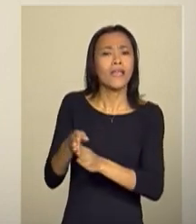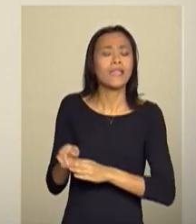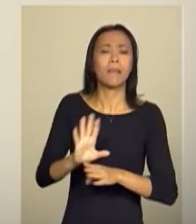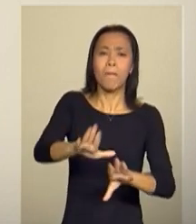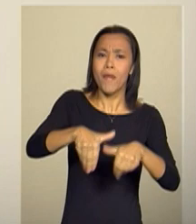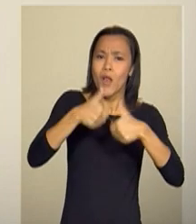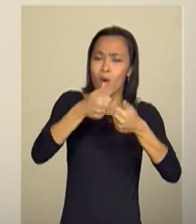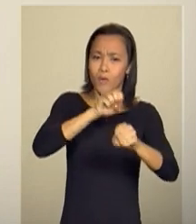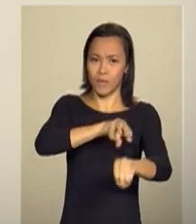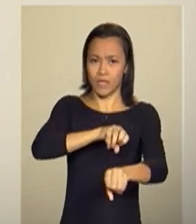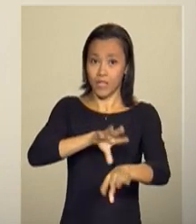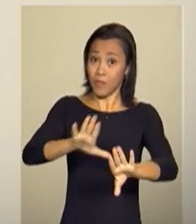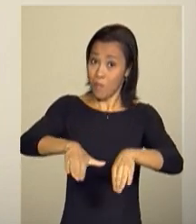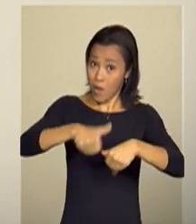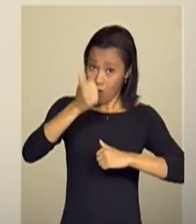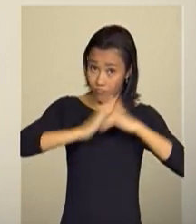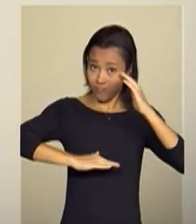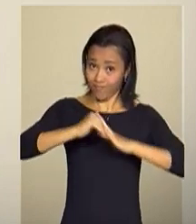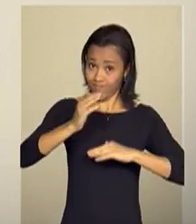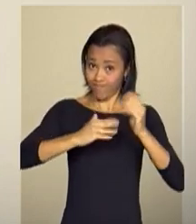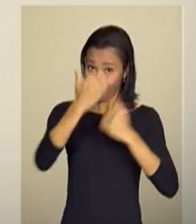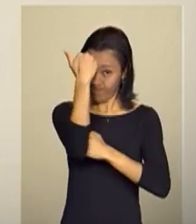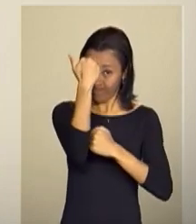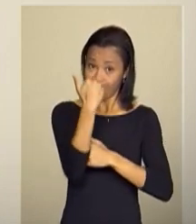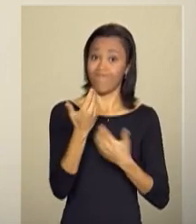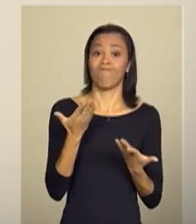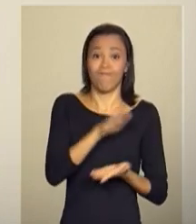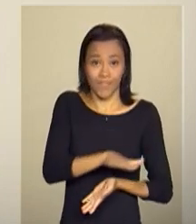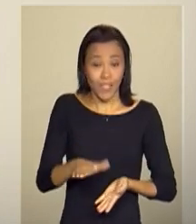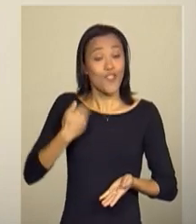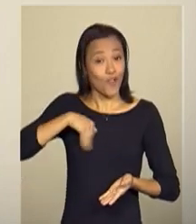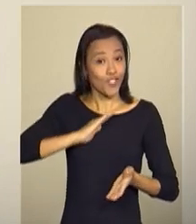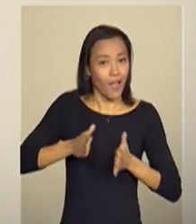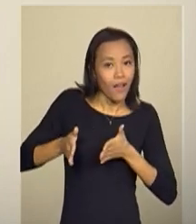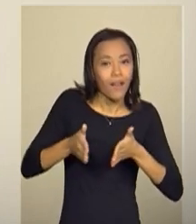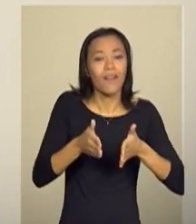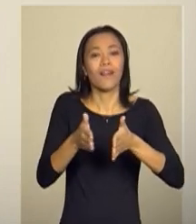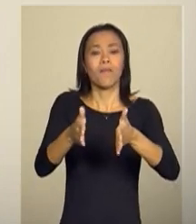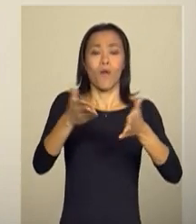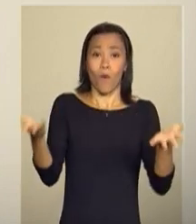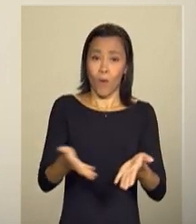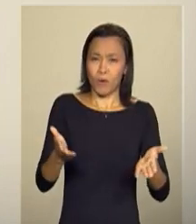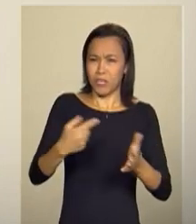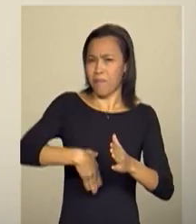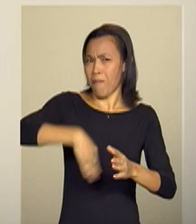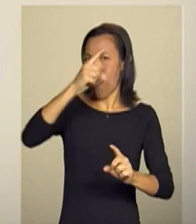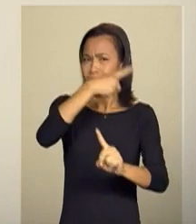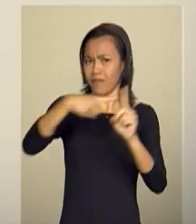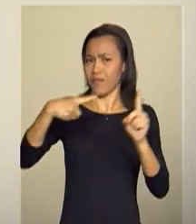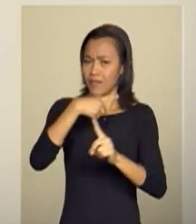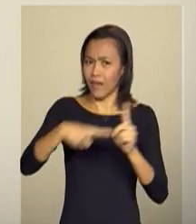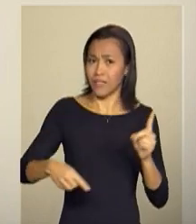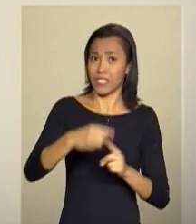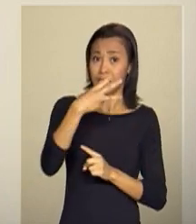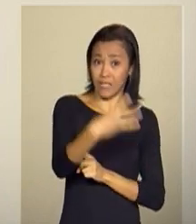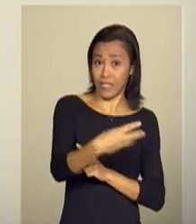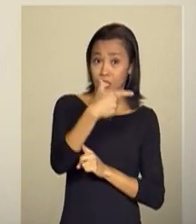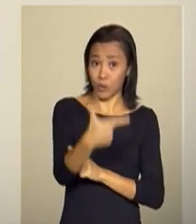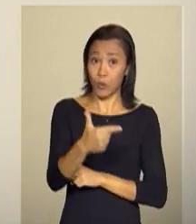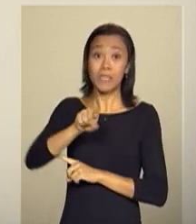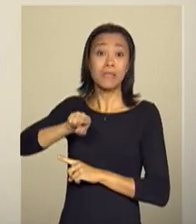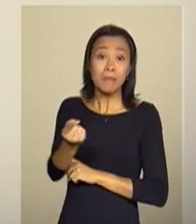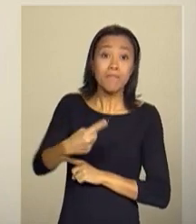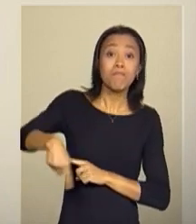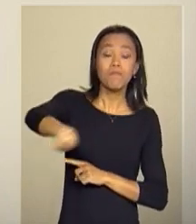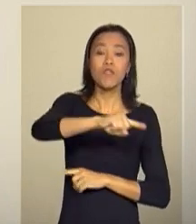o ensino melhoram seu desempenho Nós já estamos nesse caminho hoje em mais da metade das 32.000